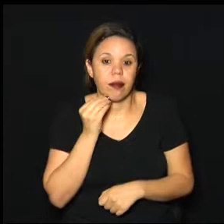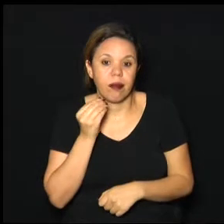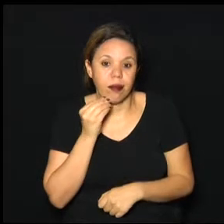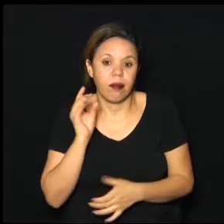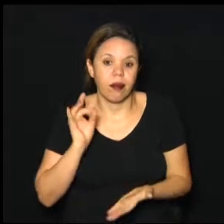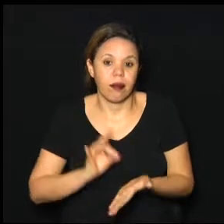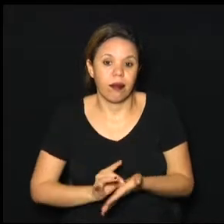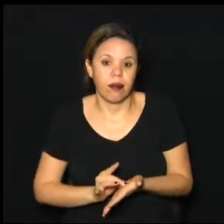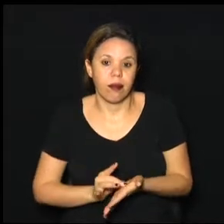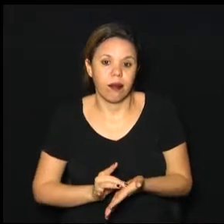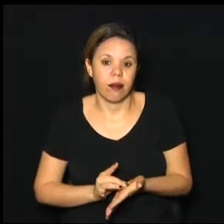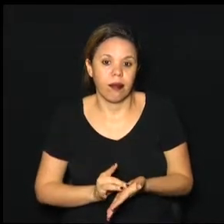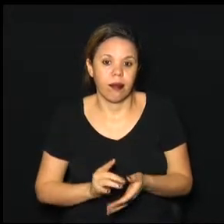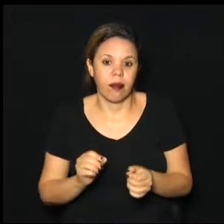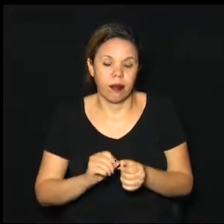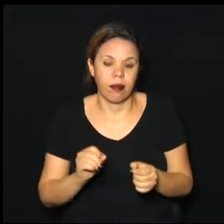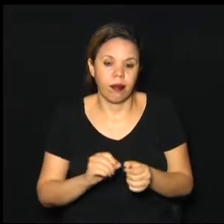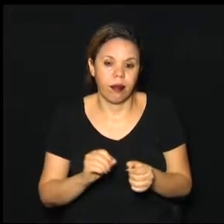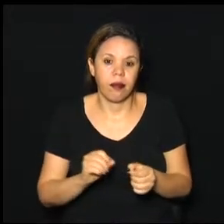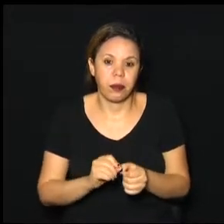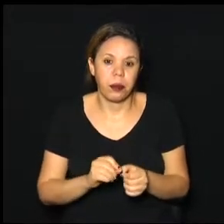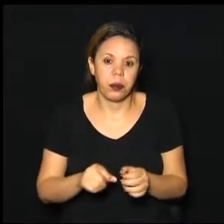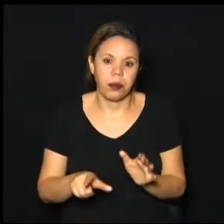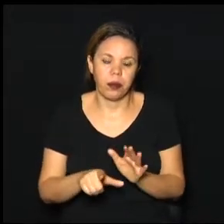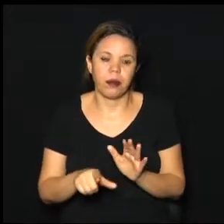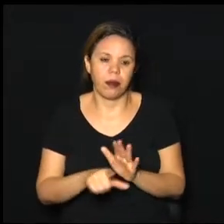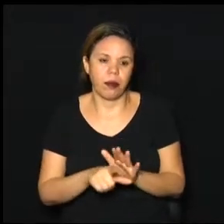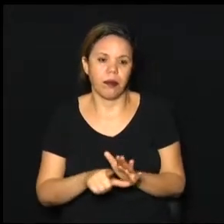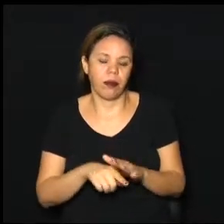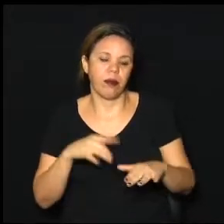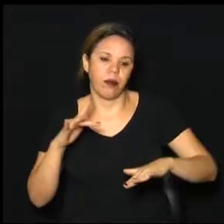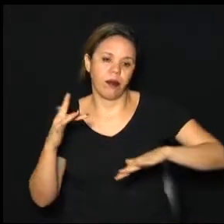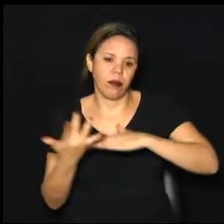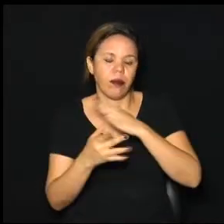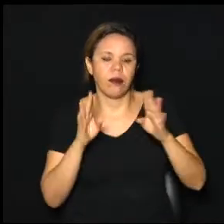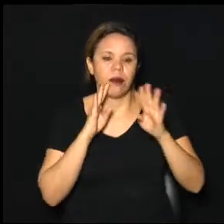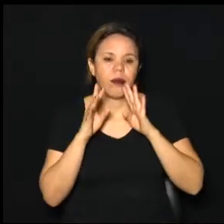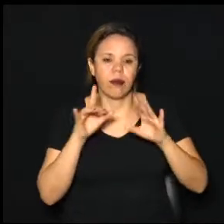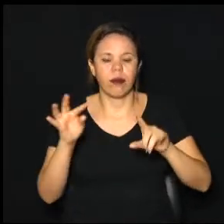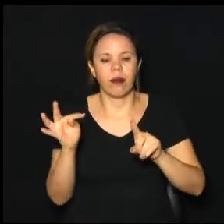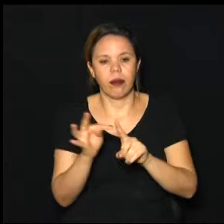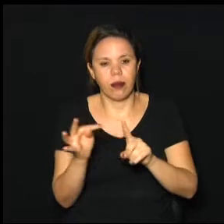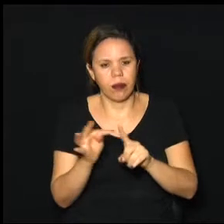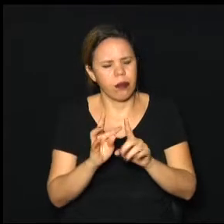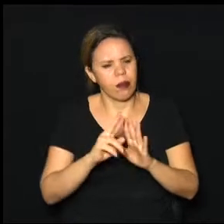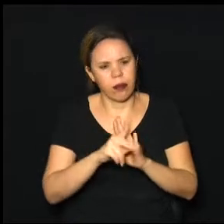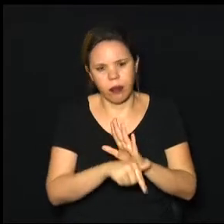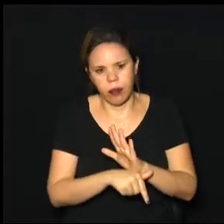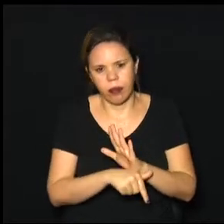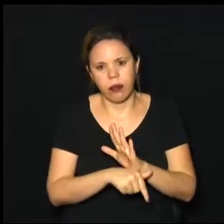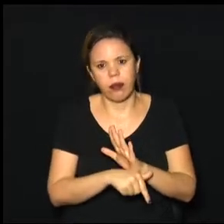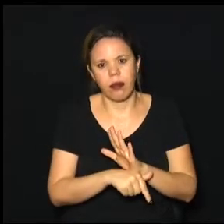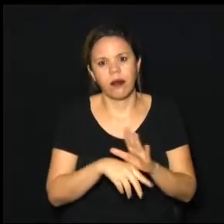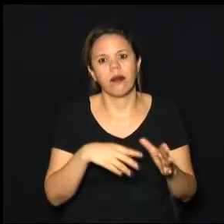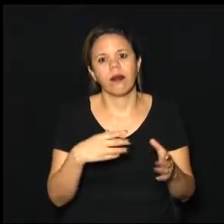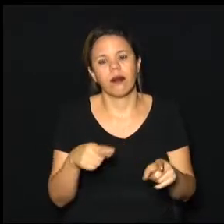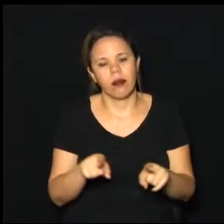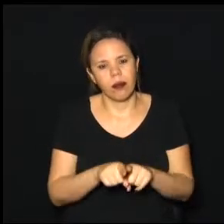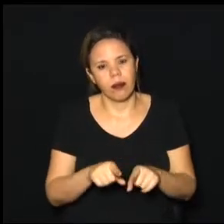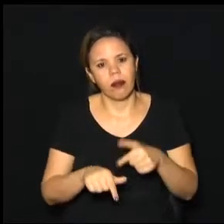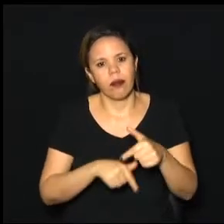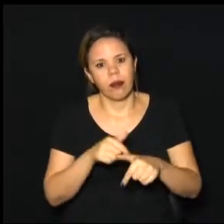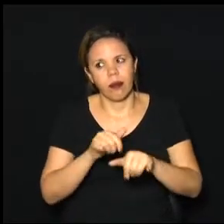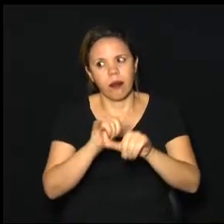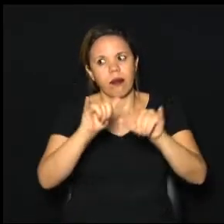real, é possível fazer campanha inclusive em redes sociais, Facebook, Twitter e outros, e é possível inclusive o